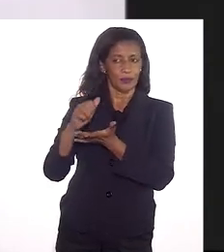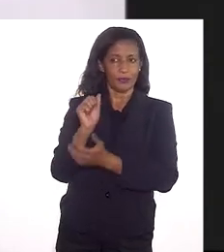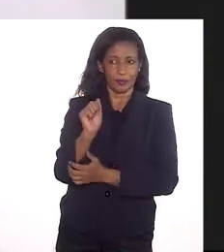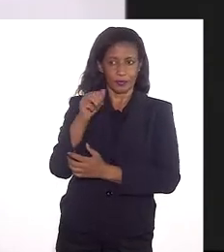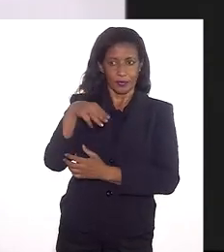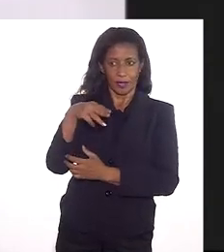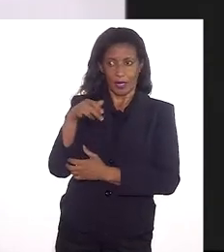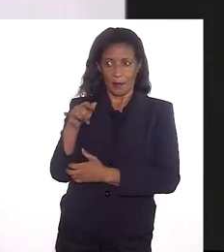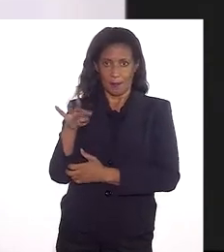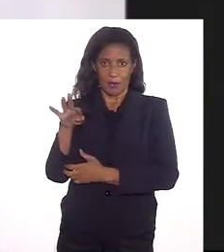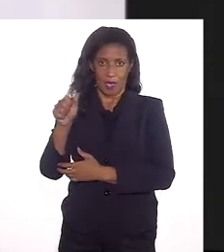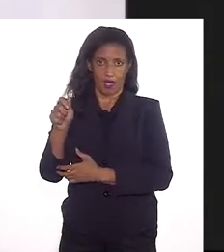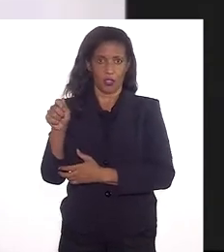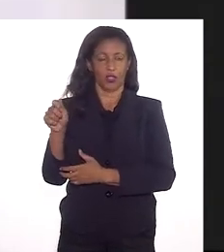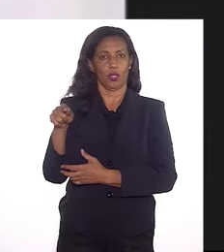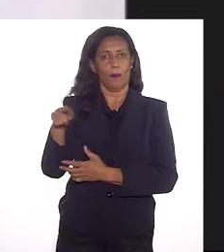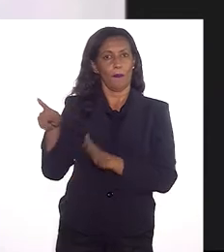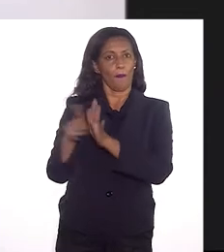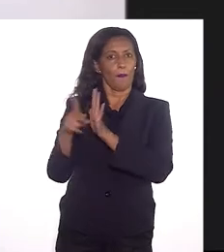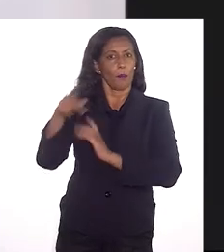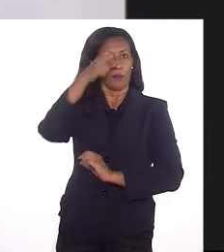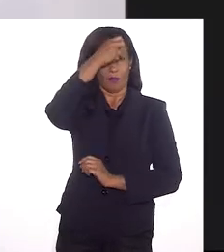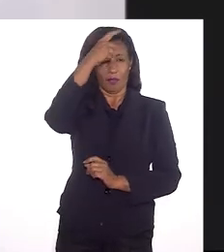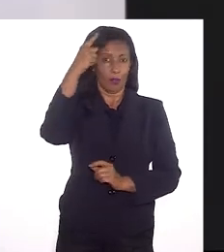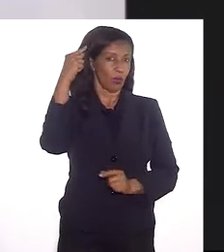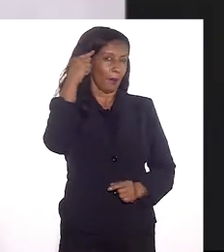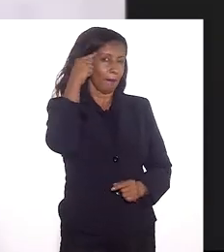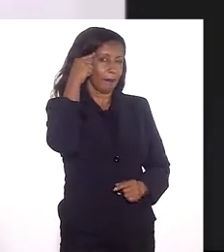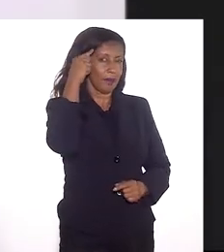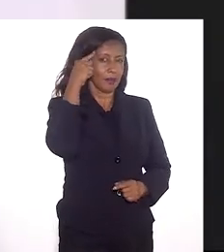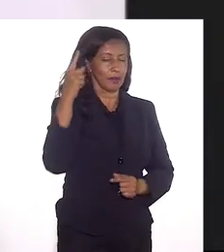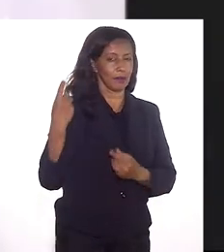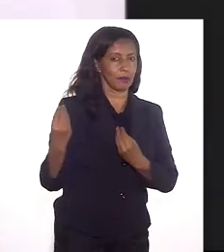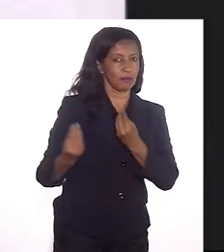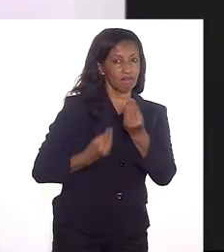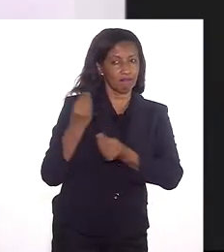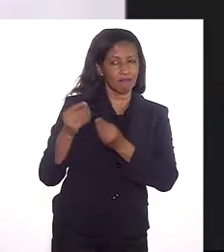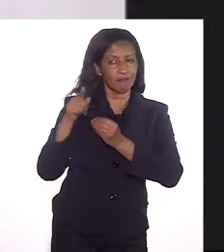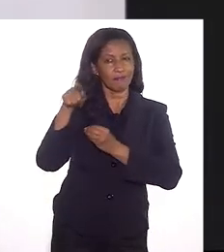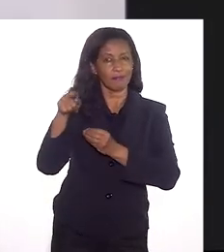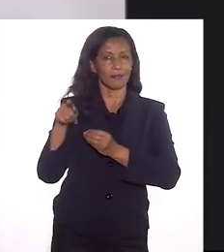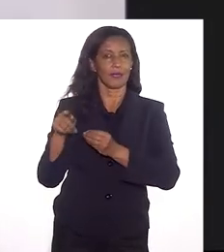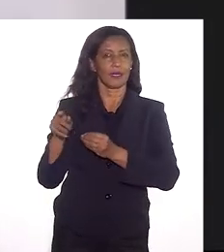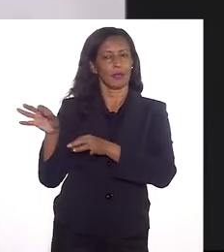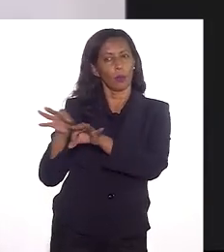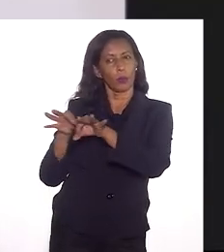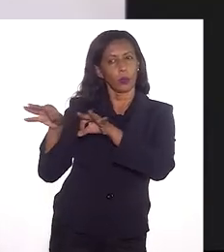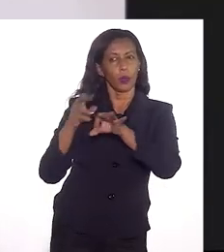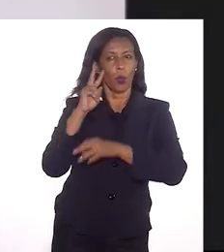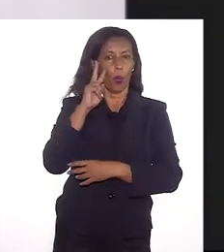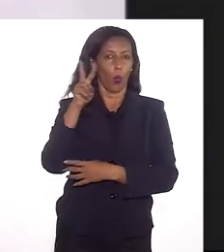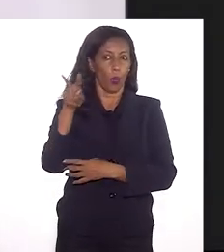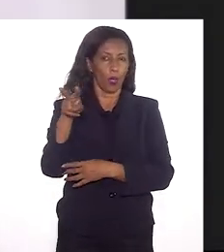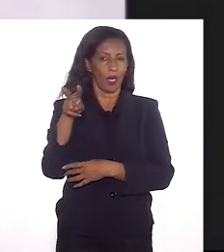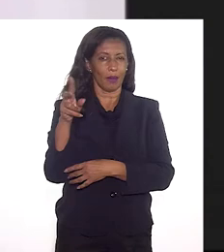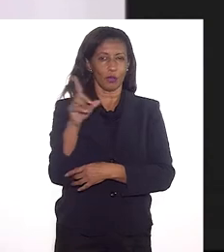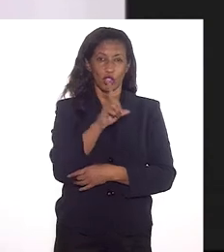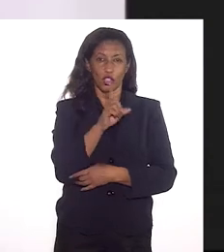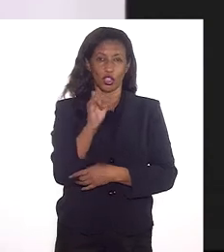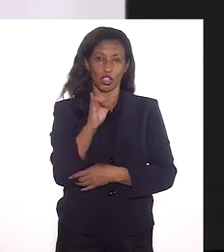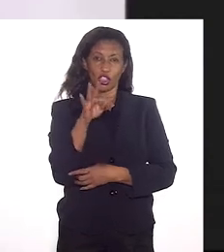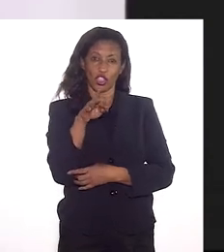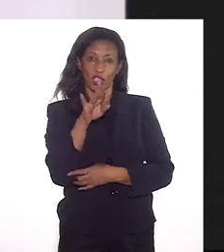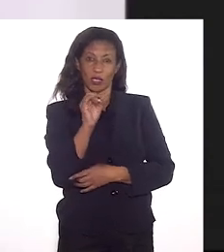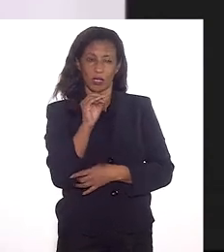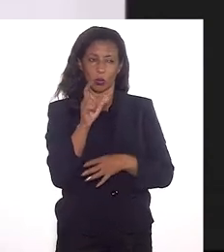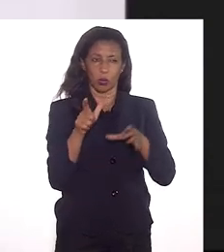de ambiente de negócio e regulação aqui na prefeitura que está pensando exatamente nisso. E olhar para esses